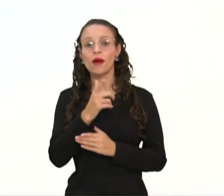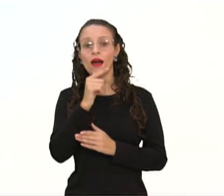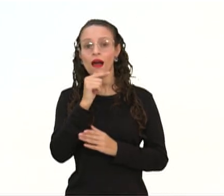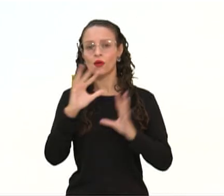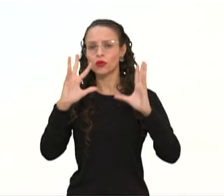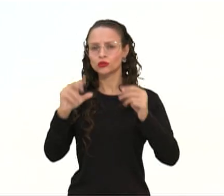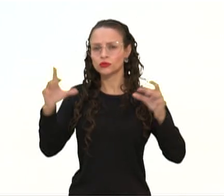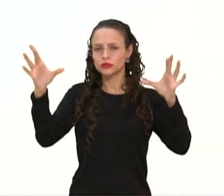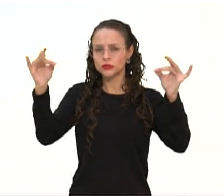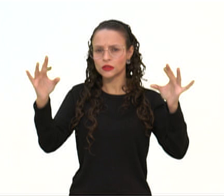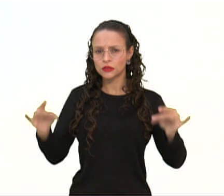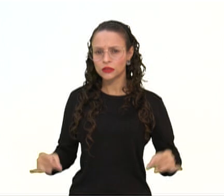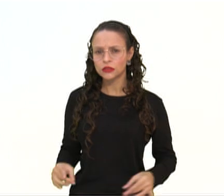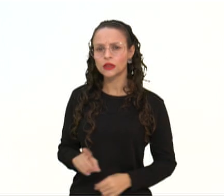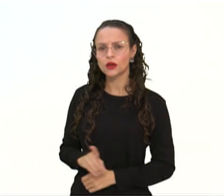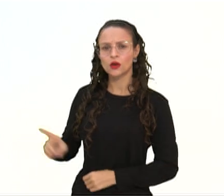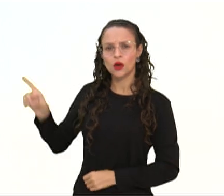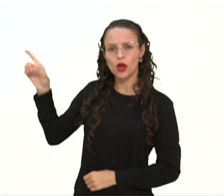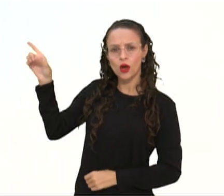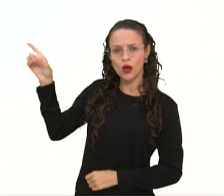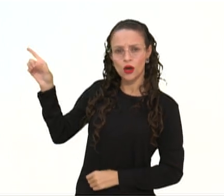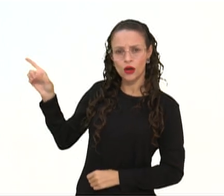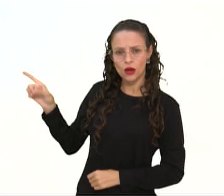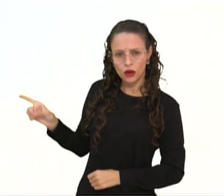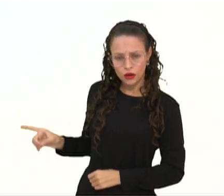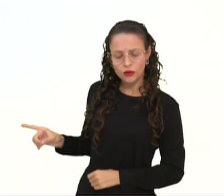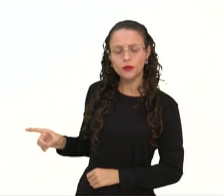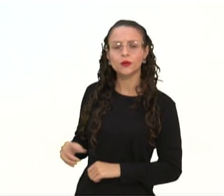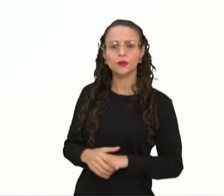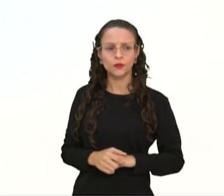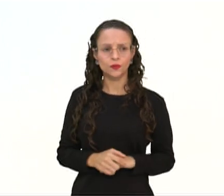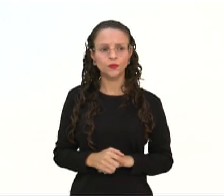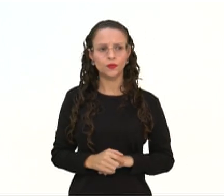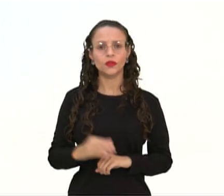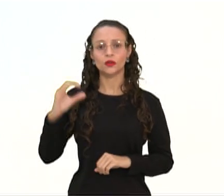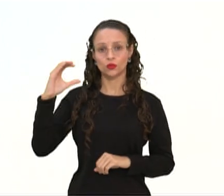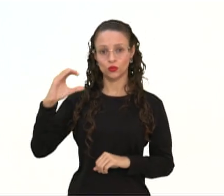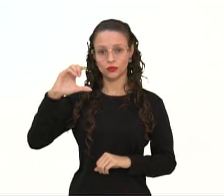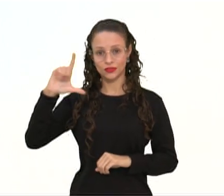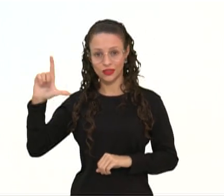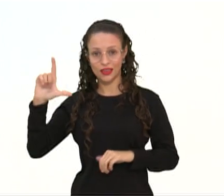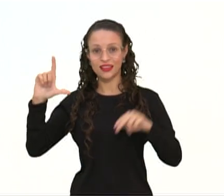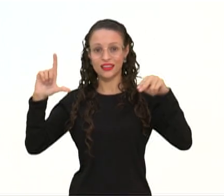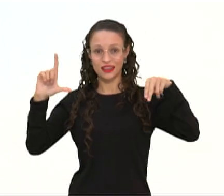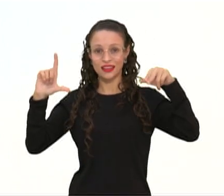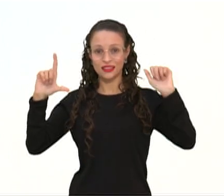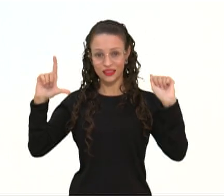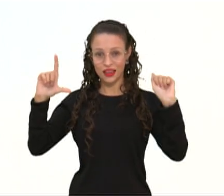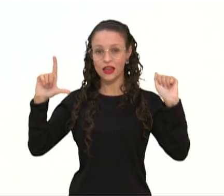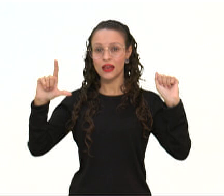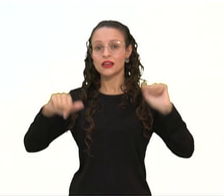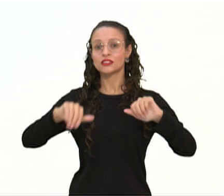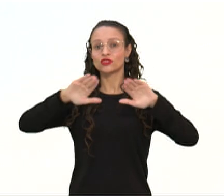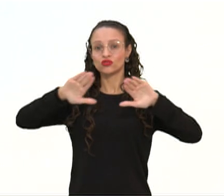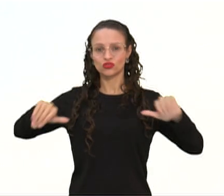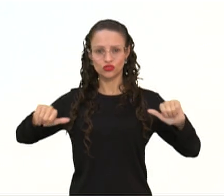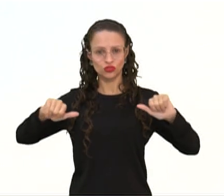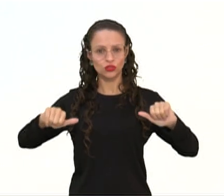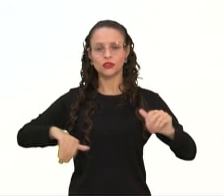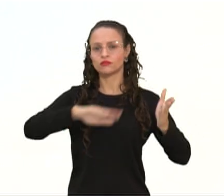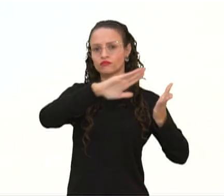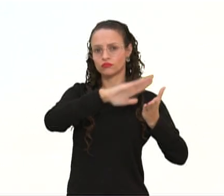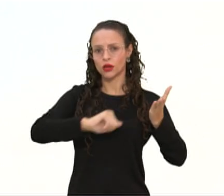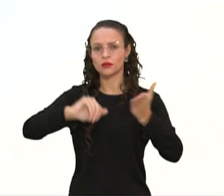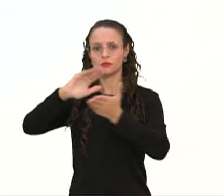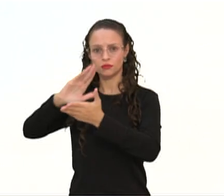elas, aqui eu tenho ácido clorídrico, hidróxido de sódio, e o Cl e o Na, eles são eliminados. A